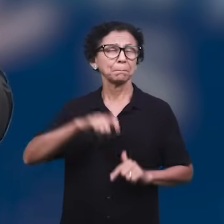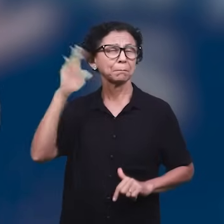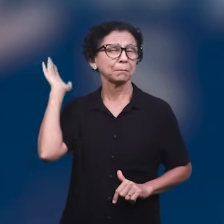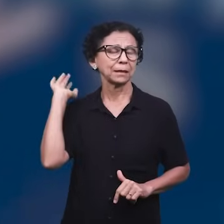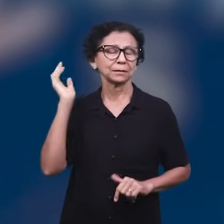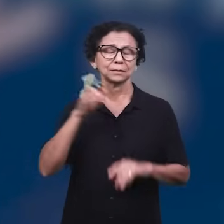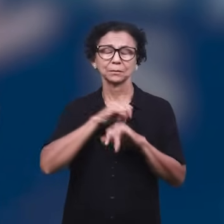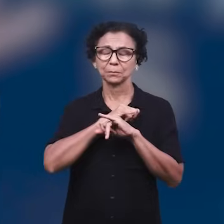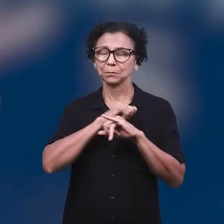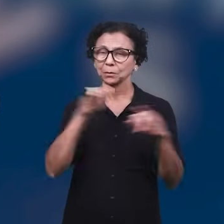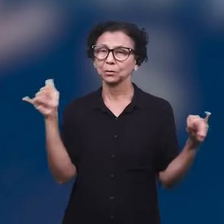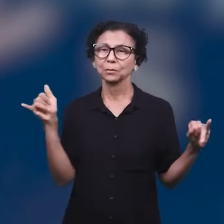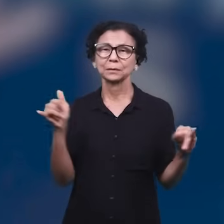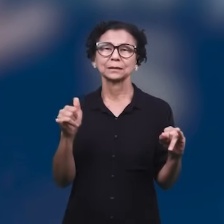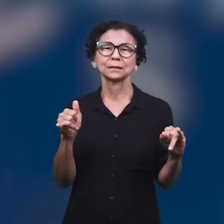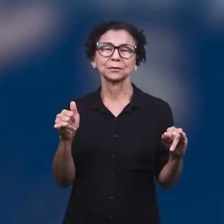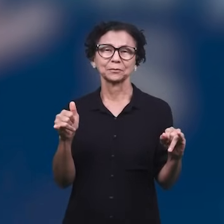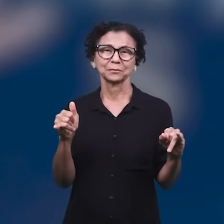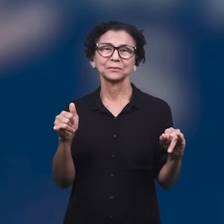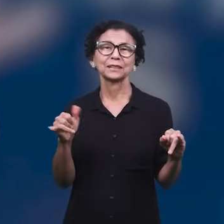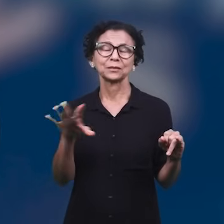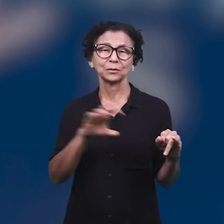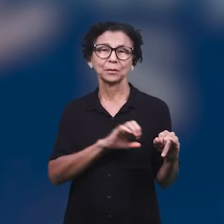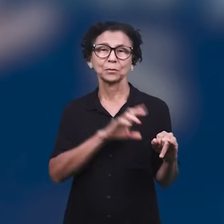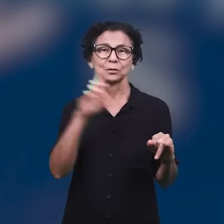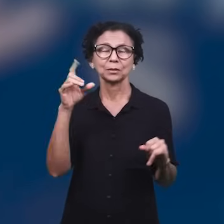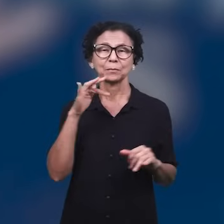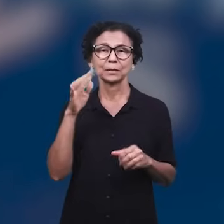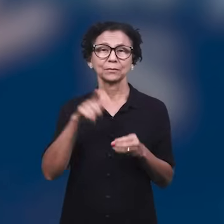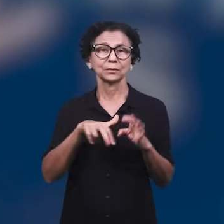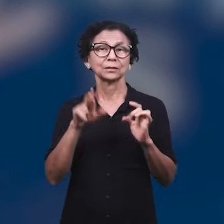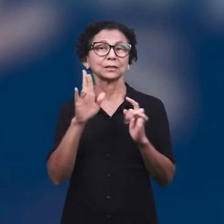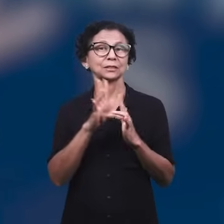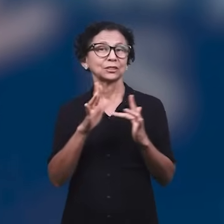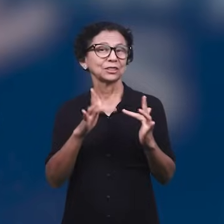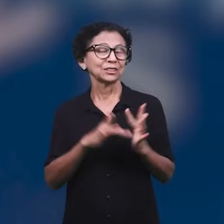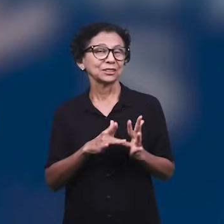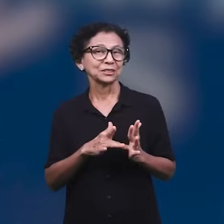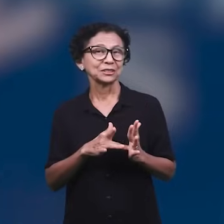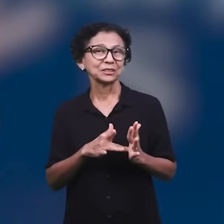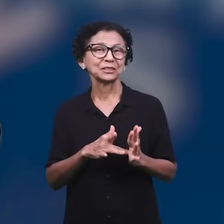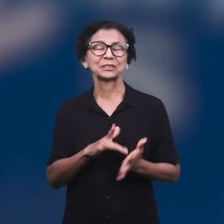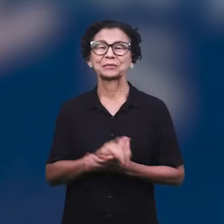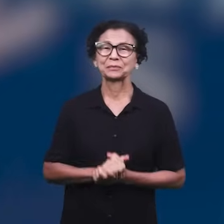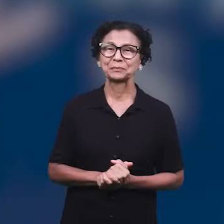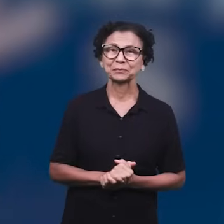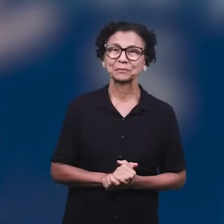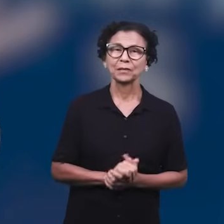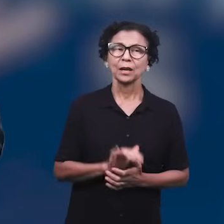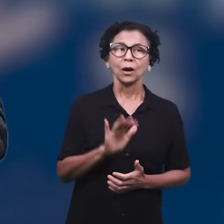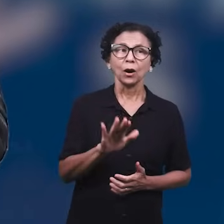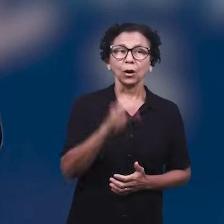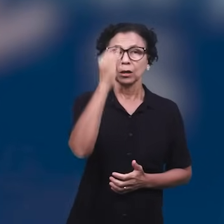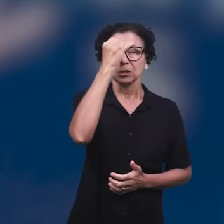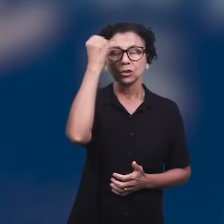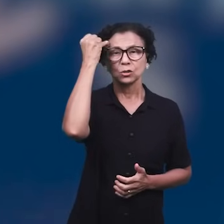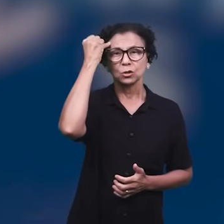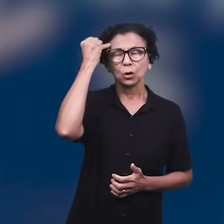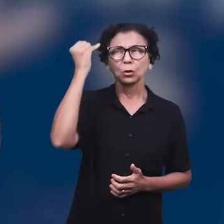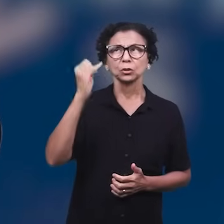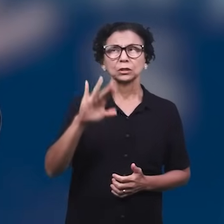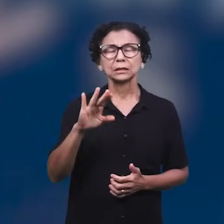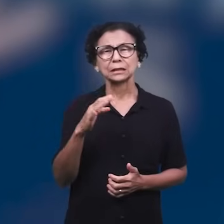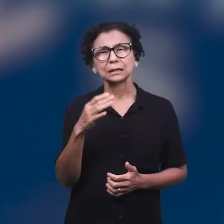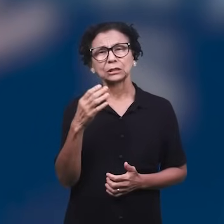grande proclamação do amor de Deus e da breve volta do Senhor Jesus. São esperadas, para você ter uma ideia, Jorge, entre 3